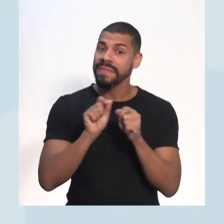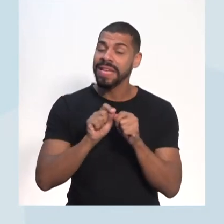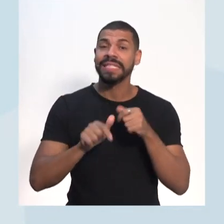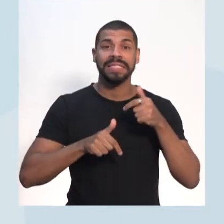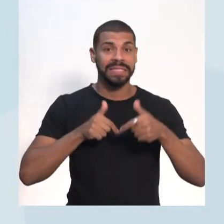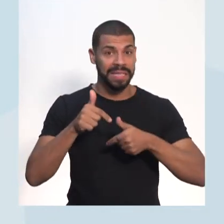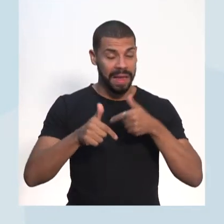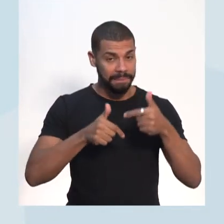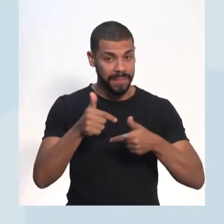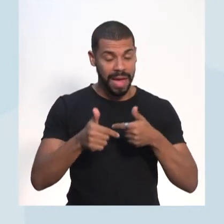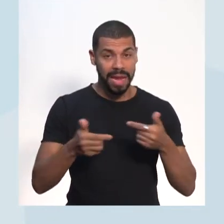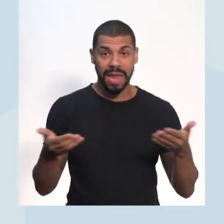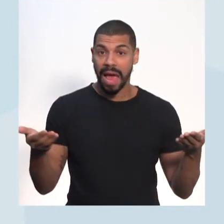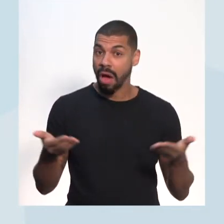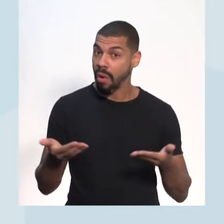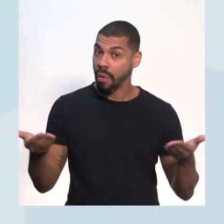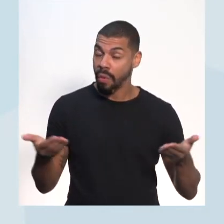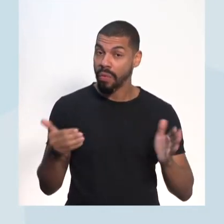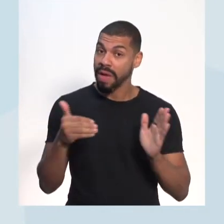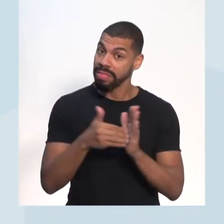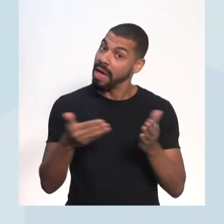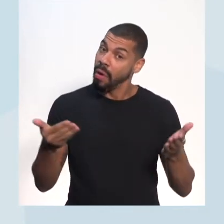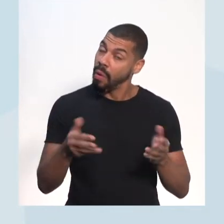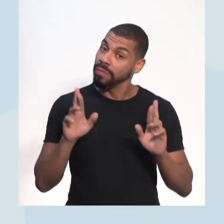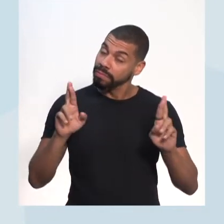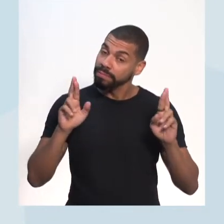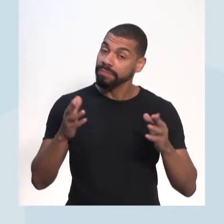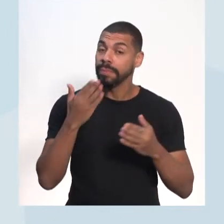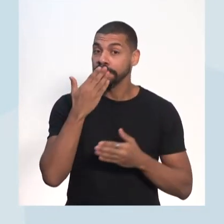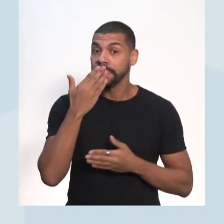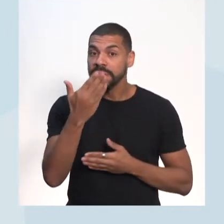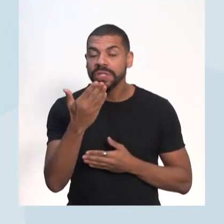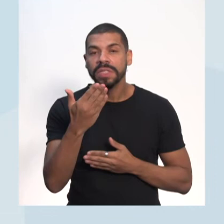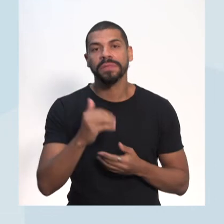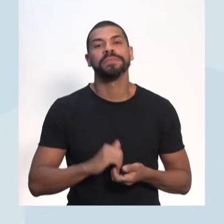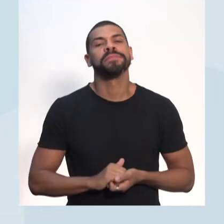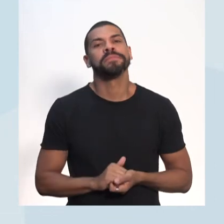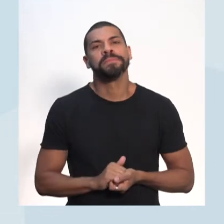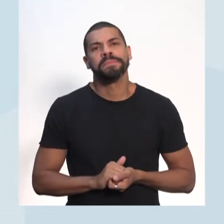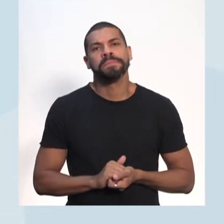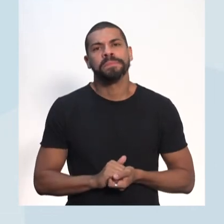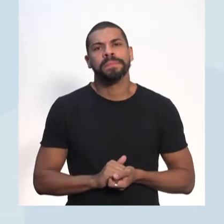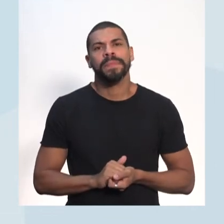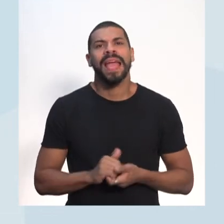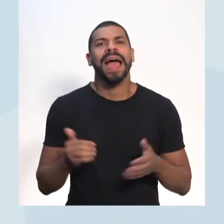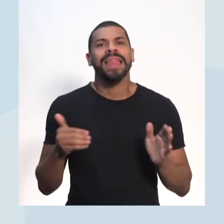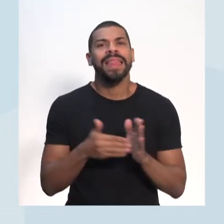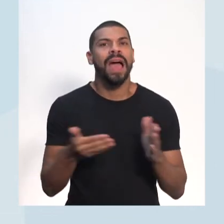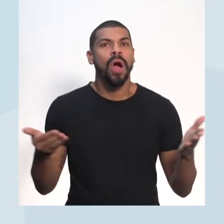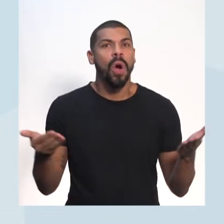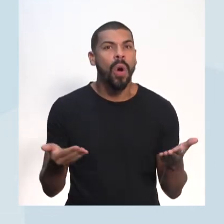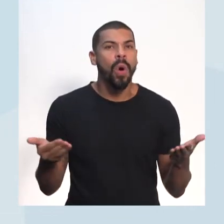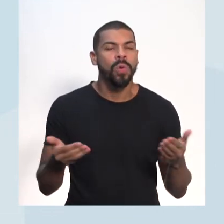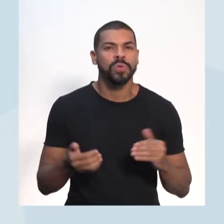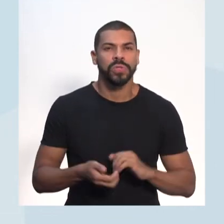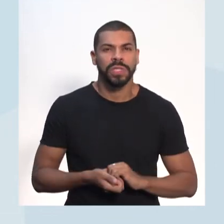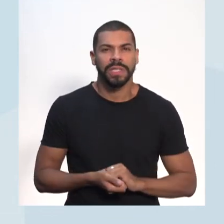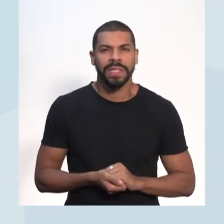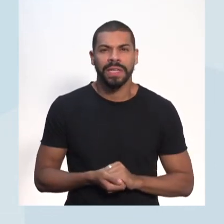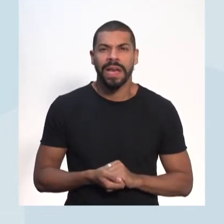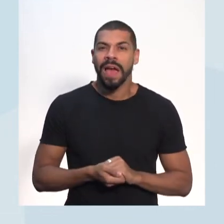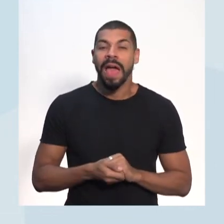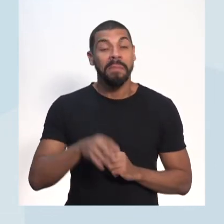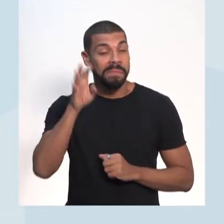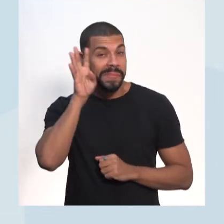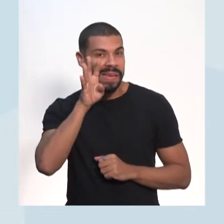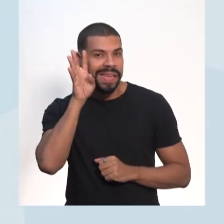trabalho ainda hoje, se possível, né? A data que nós temos é hoje. Vocês viram aqui, muito